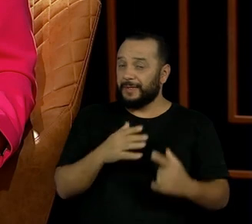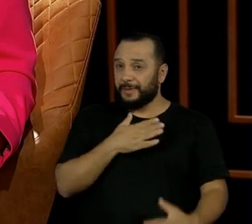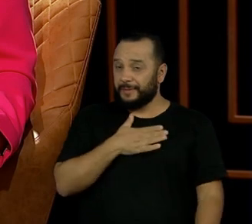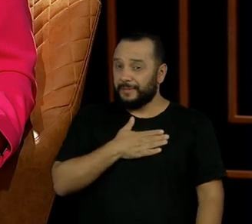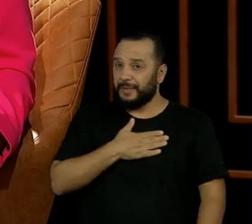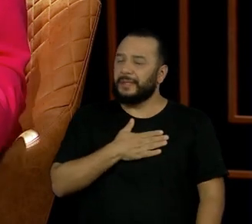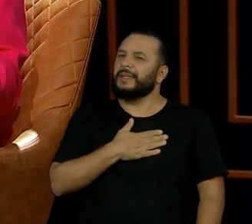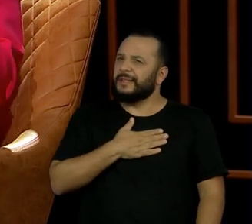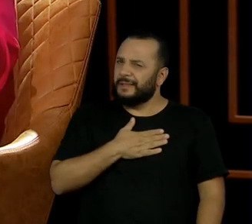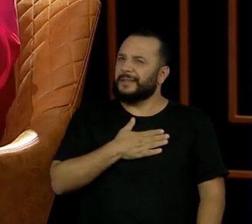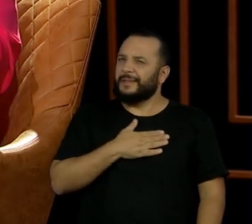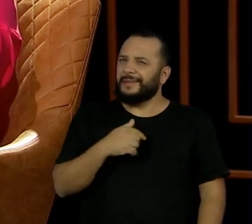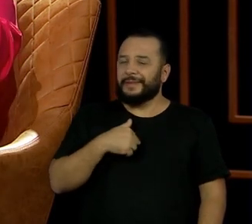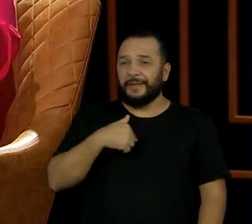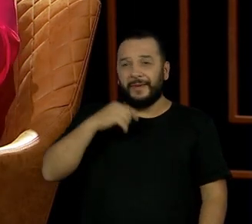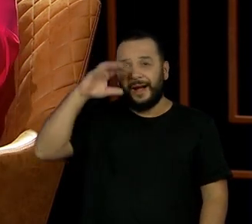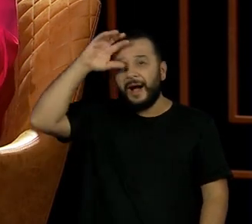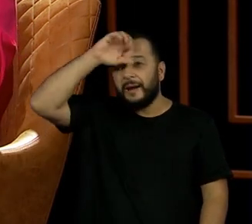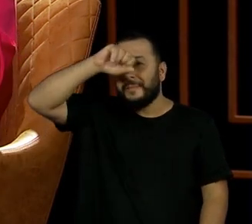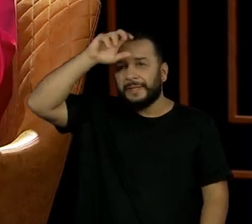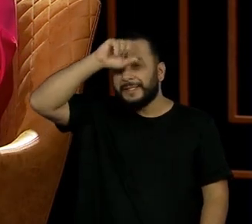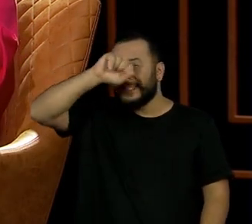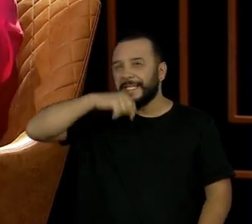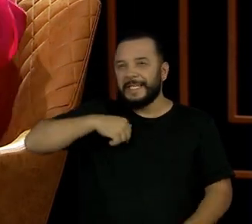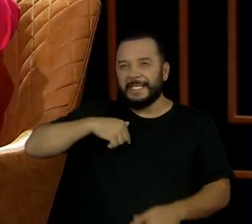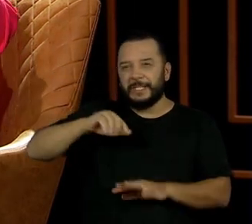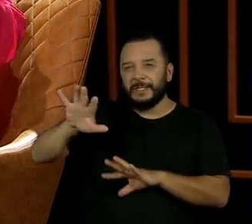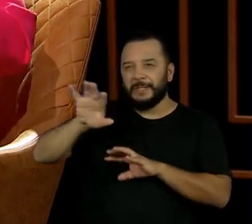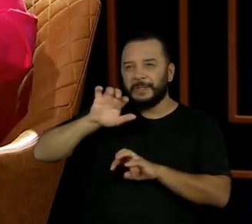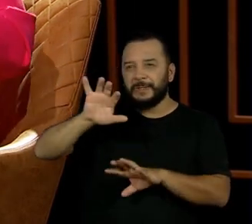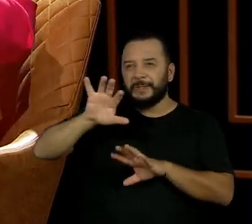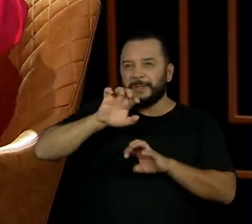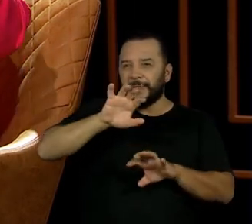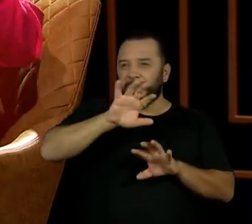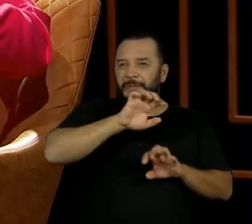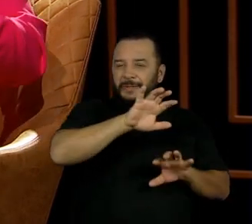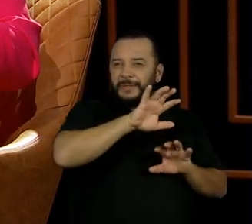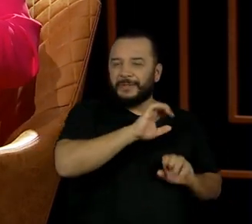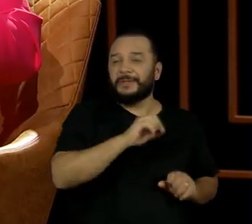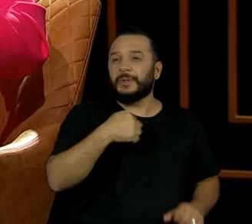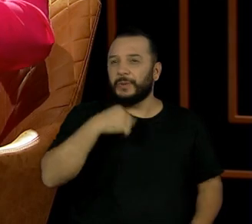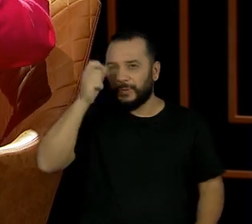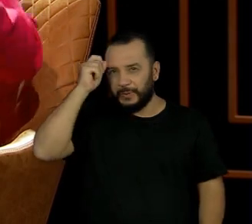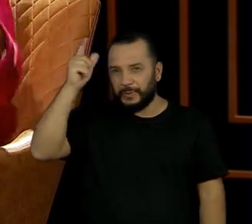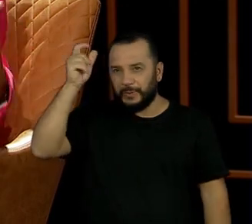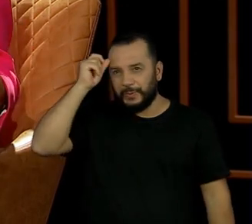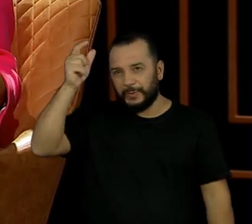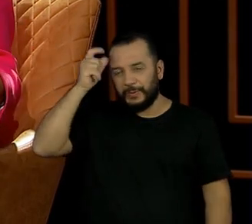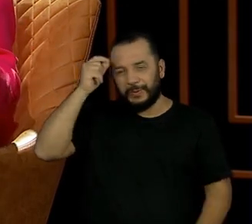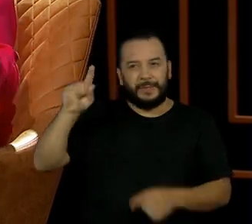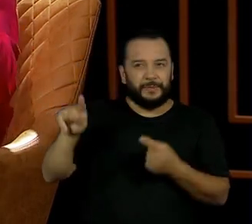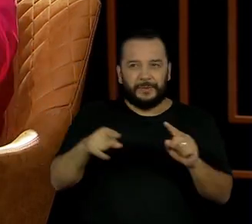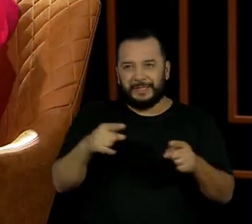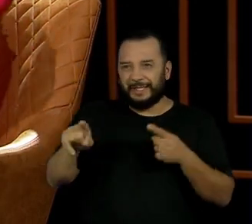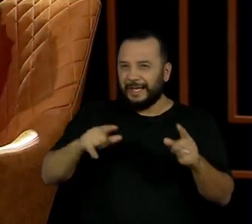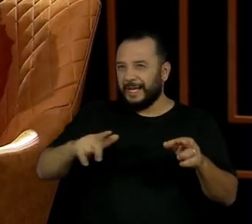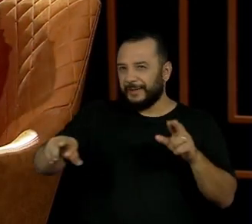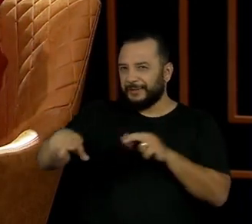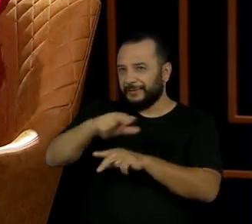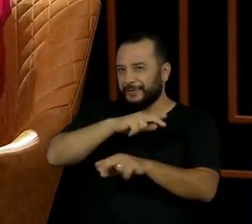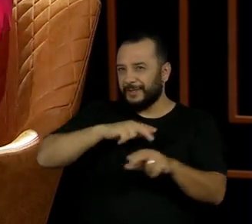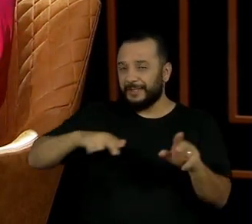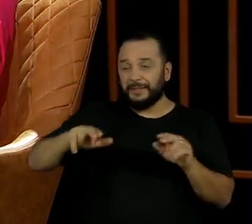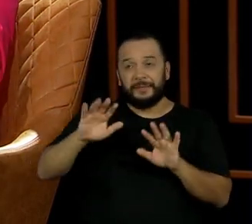dizer assim que eu podia aprender absorver uma cultura e ter uma cultura musical diversa mas